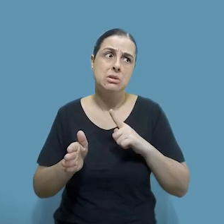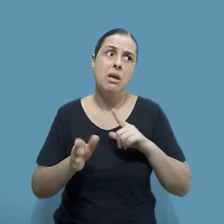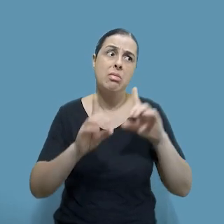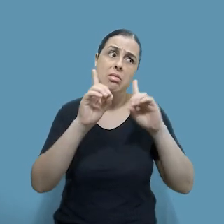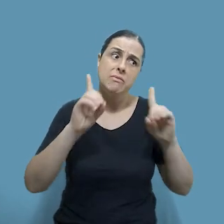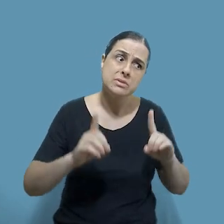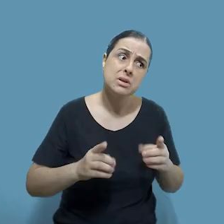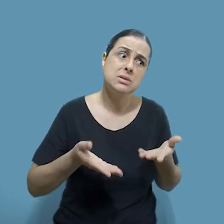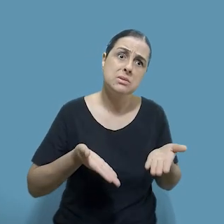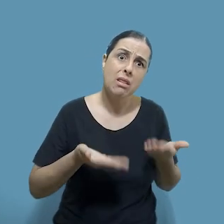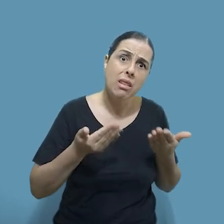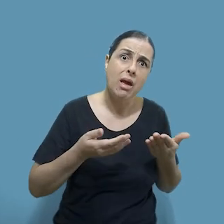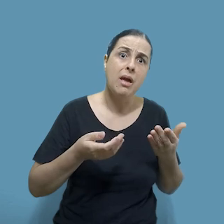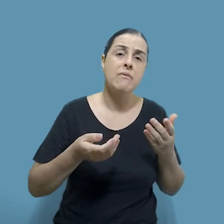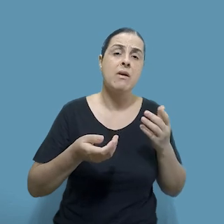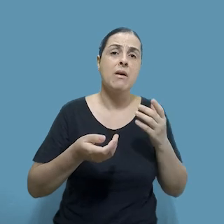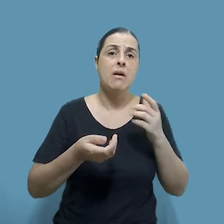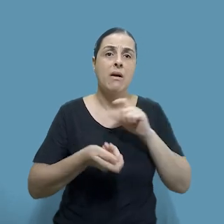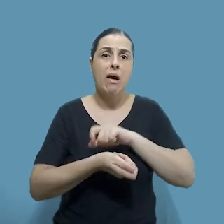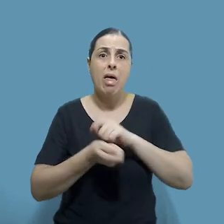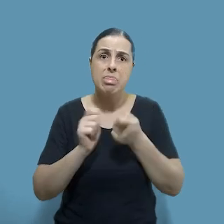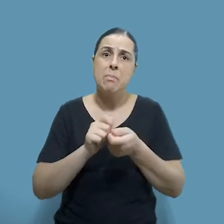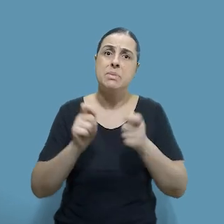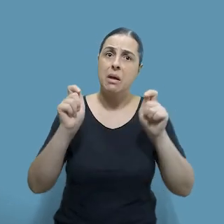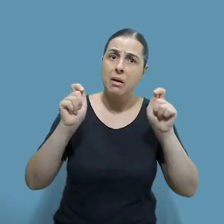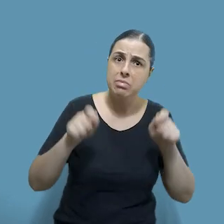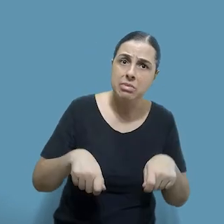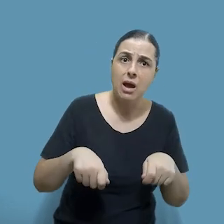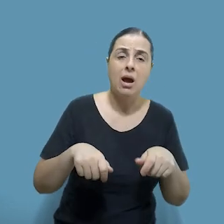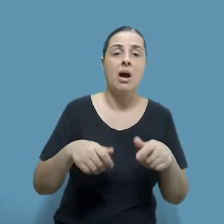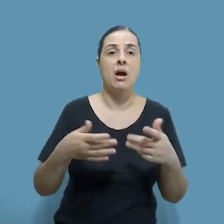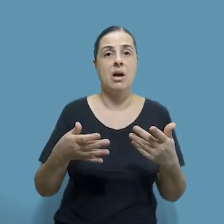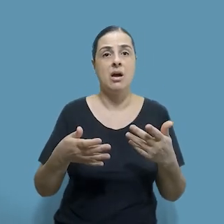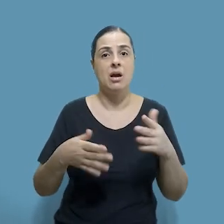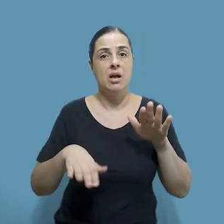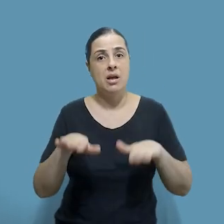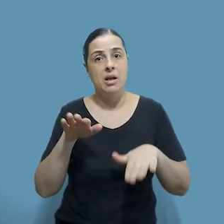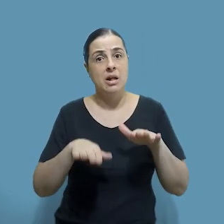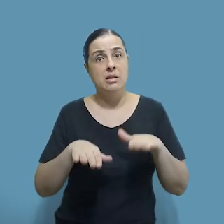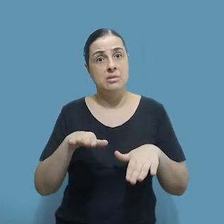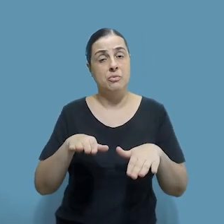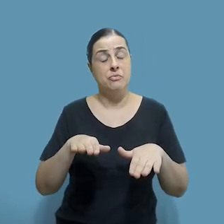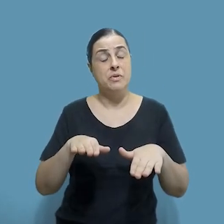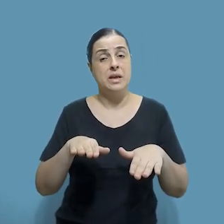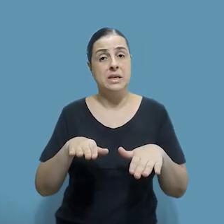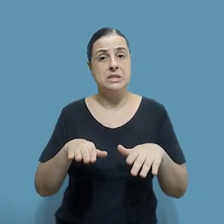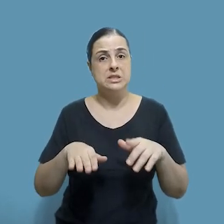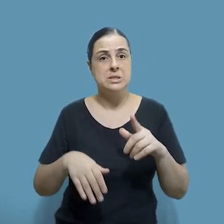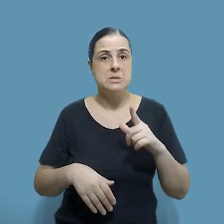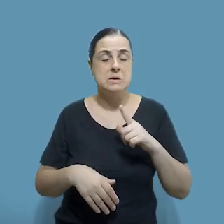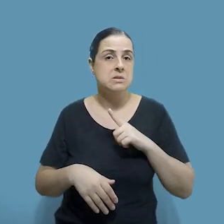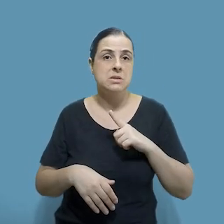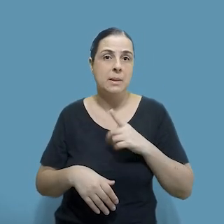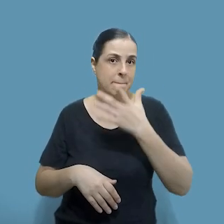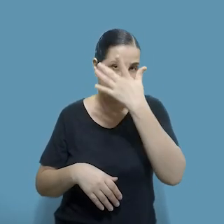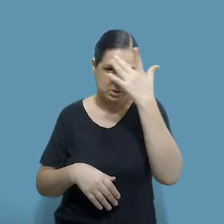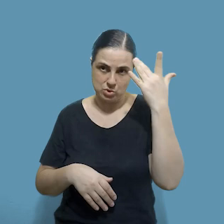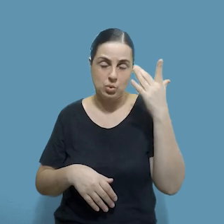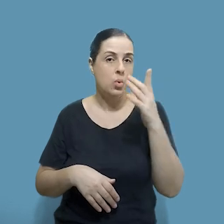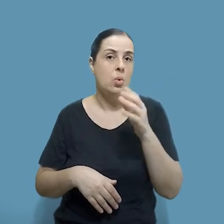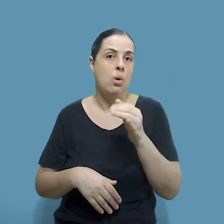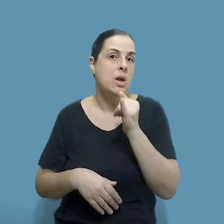que se adapta, né? Às vezes uma visão um pouco mais comprometida, que é baixa visão, mas